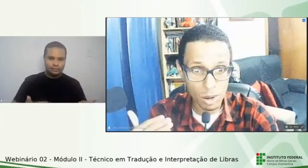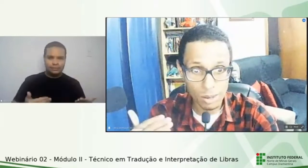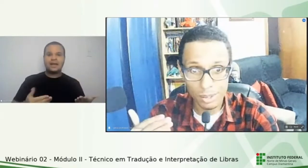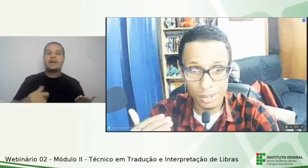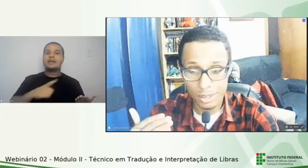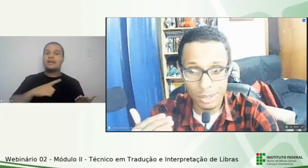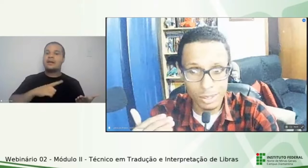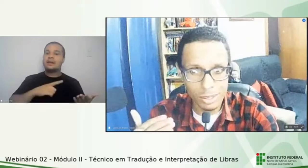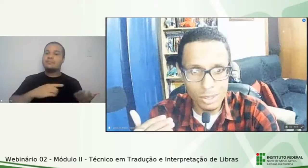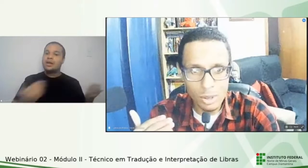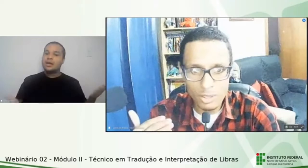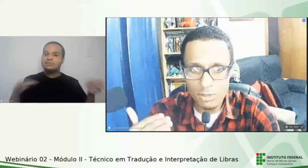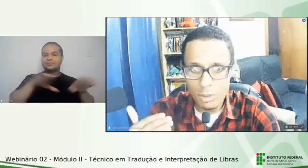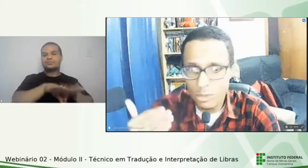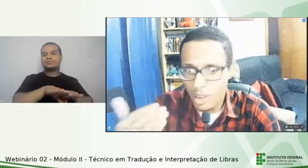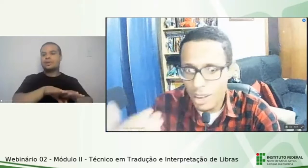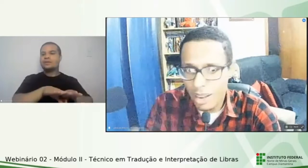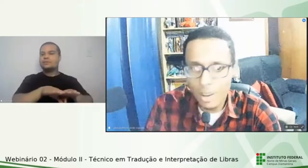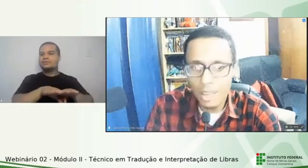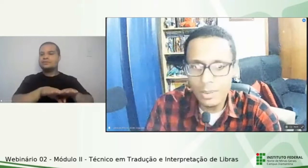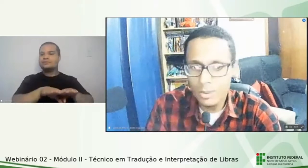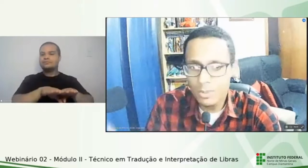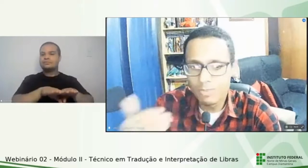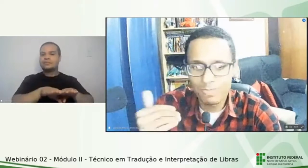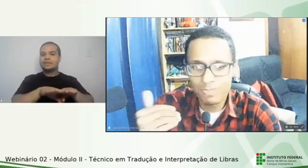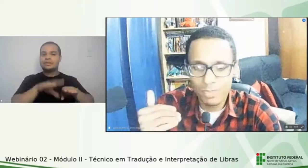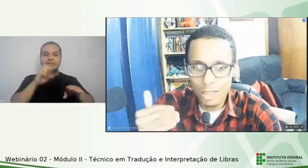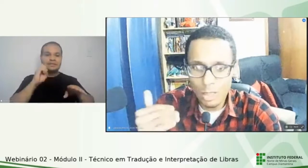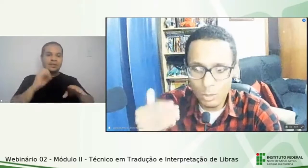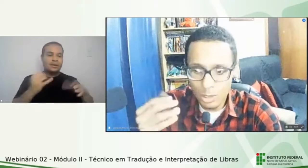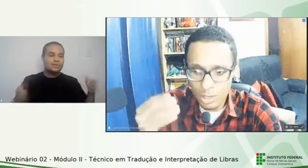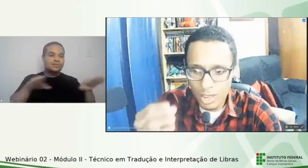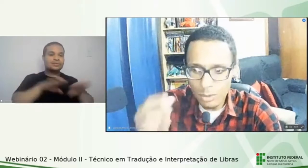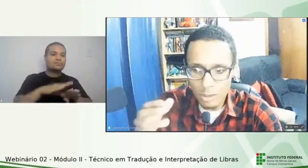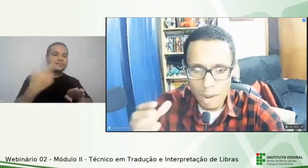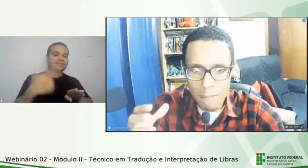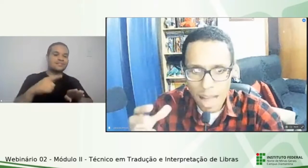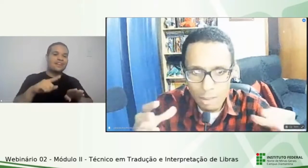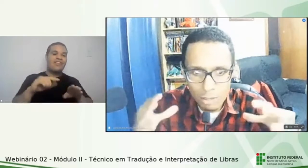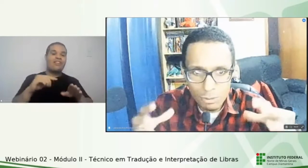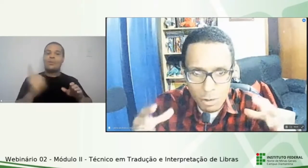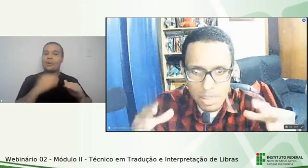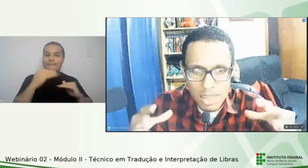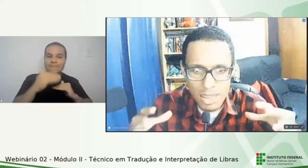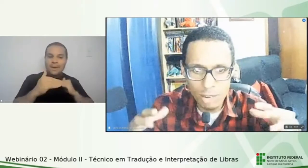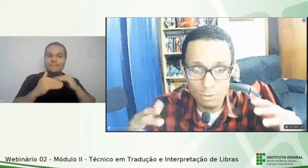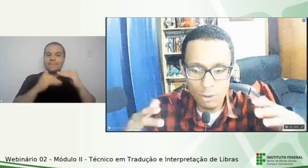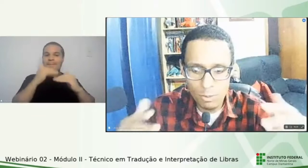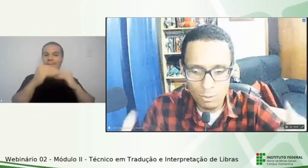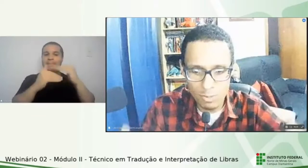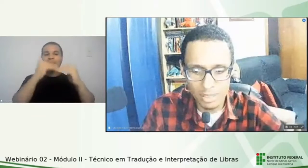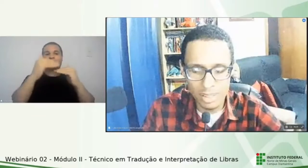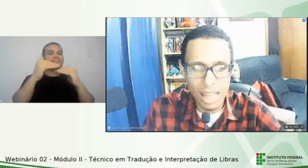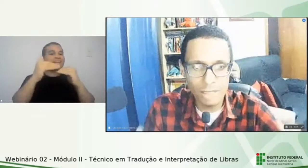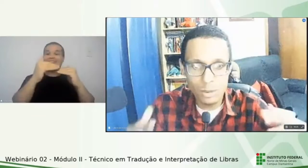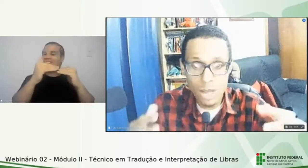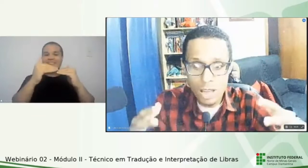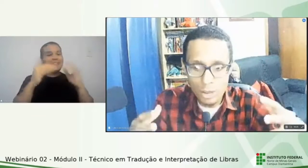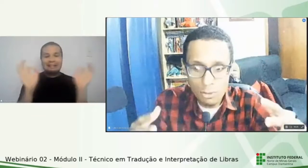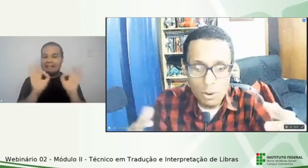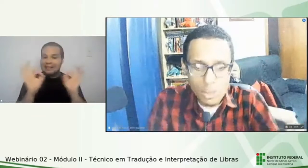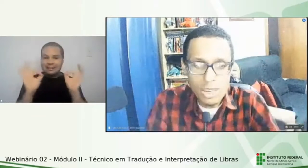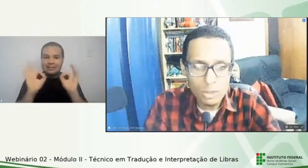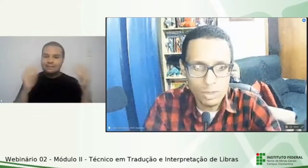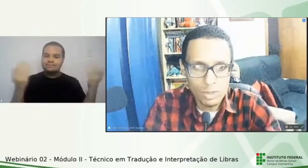menor, nós não vamos chegar a lugar nenhum. Então, se um trabalho de formiguinha não for movimentado,